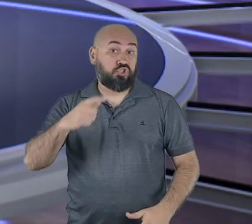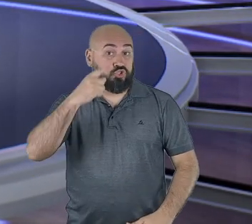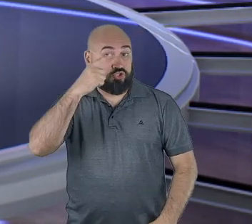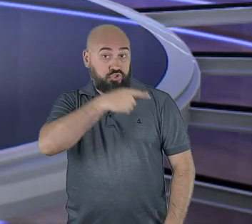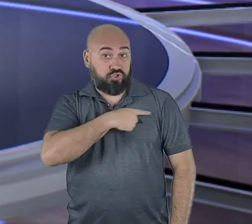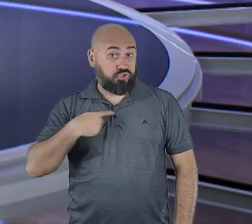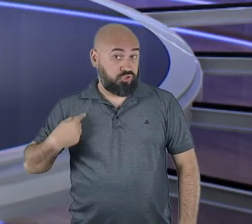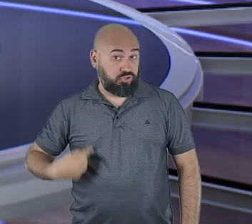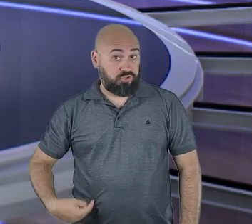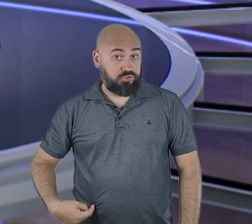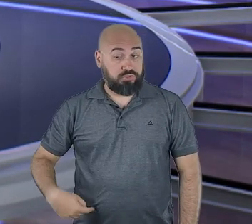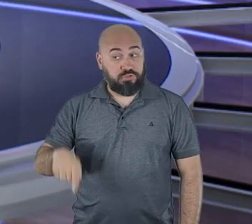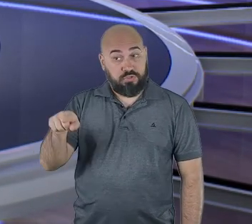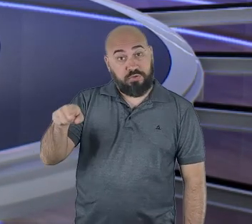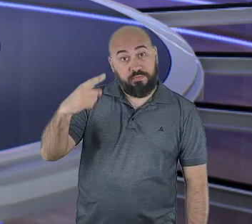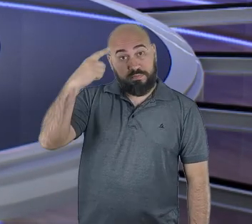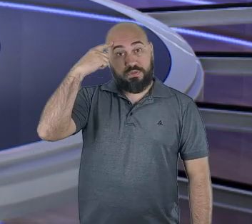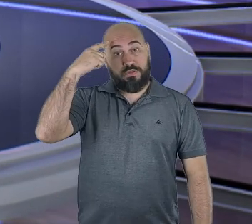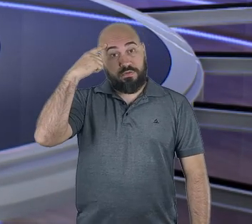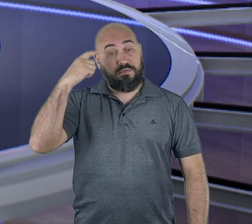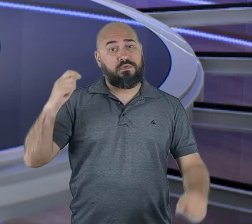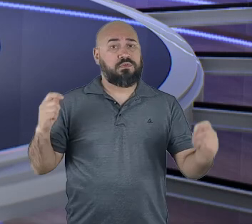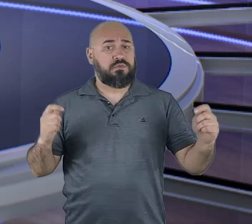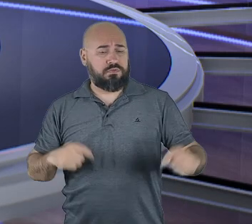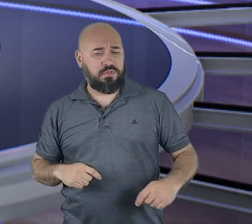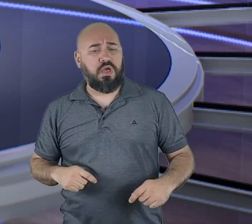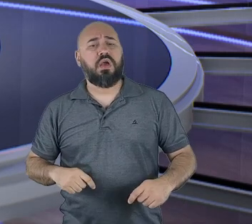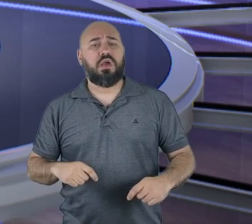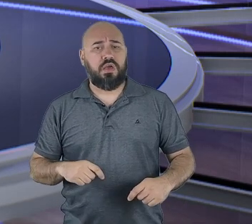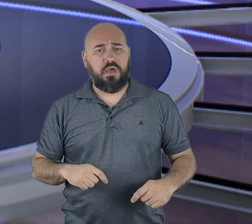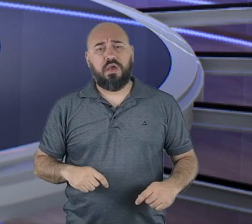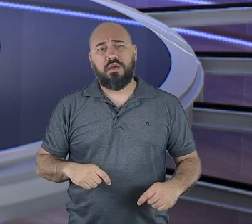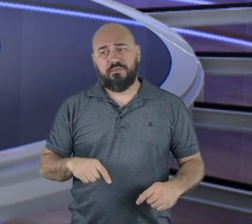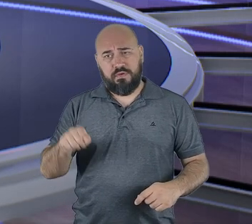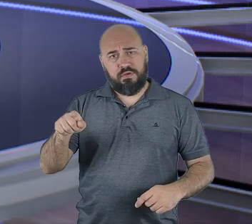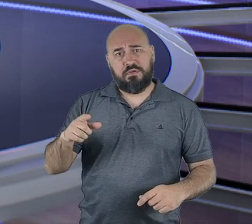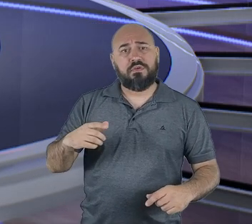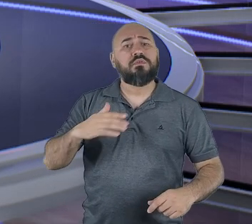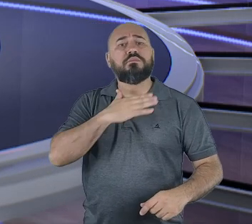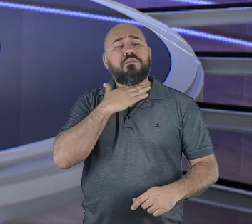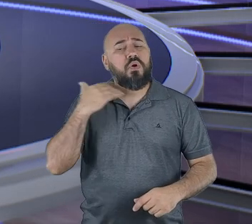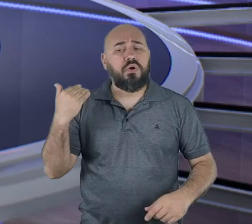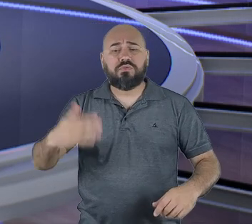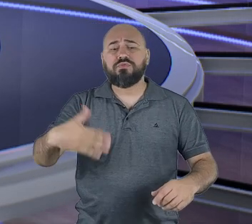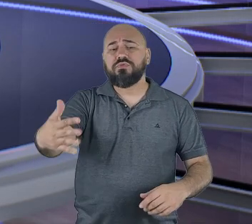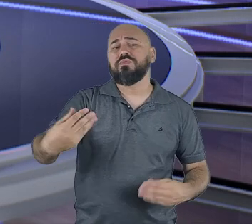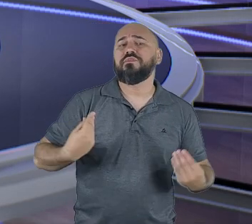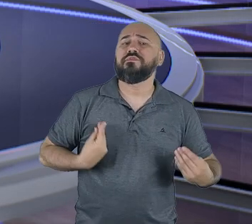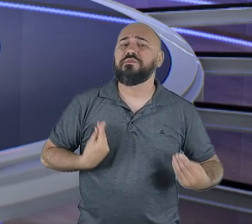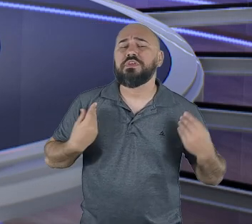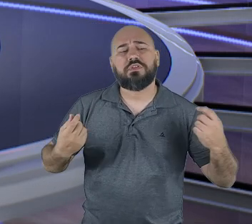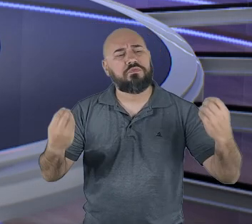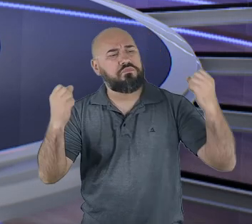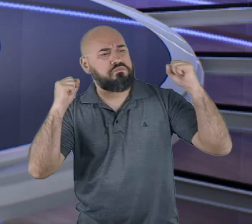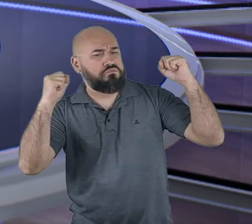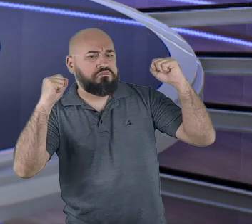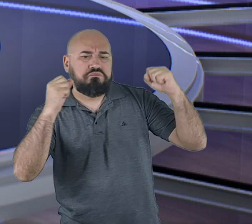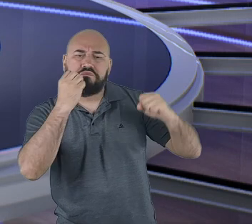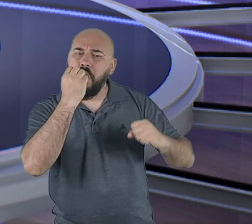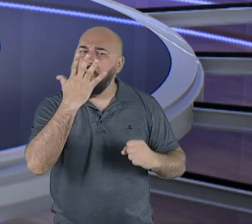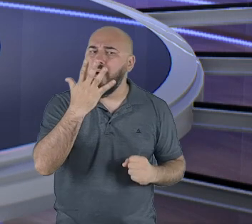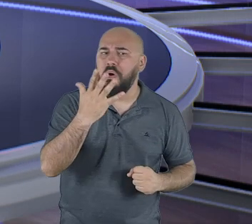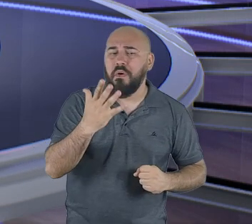China. Eles pensavam que poderiam usufruir de algo depois dessa existência. Foram